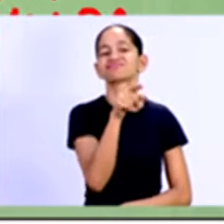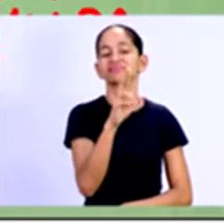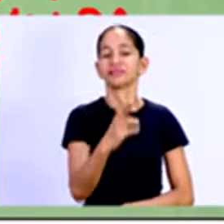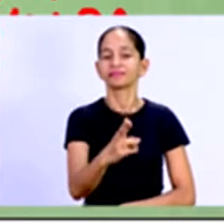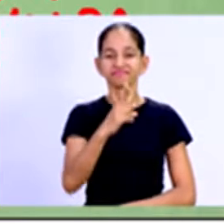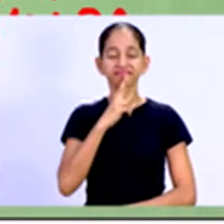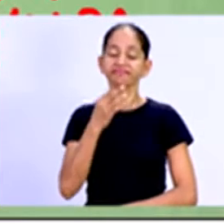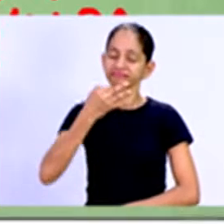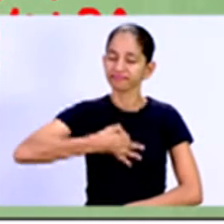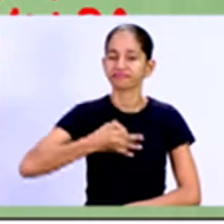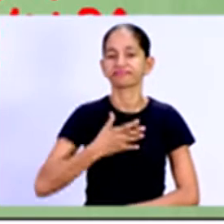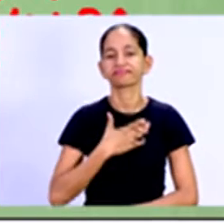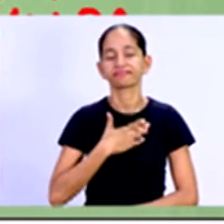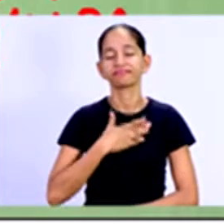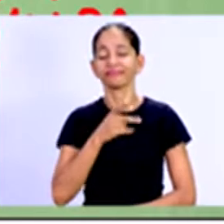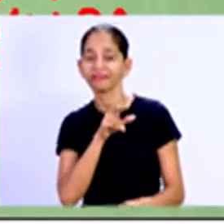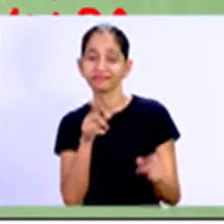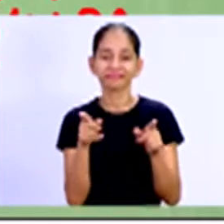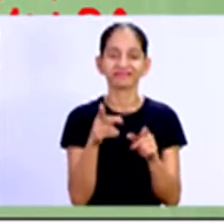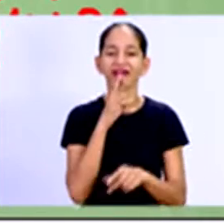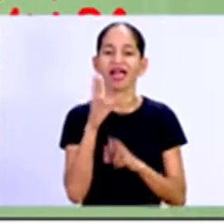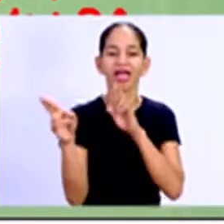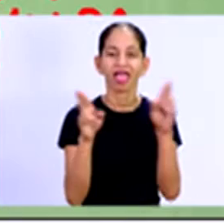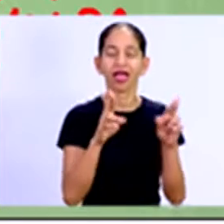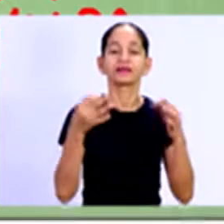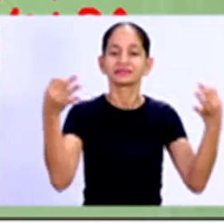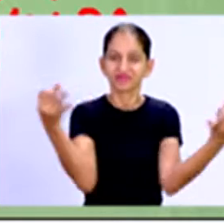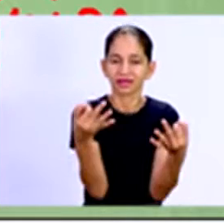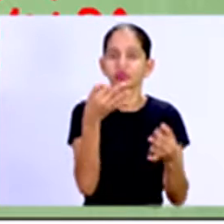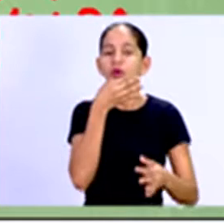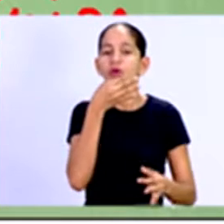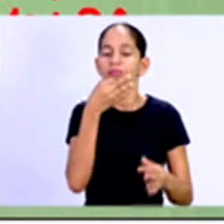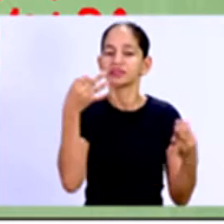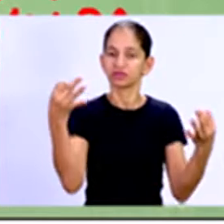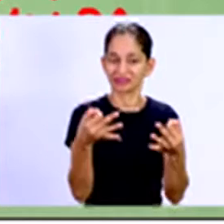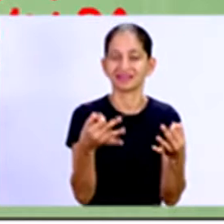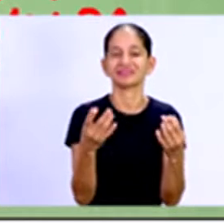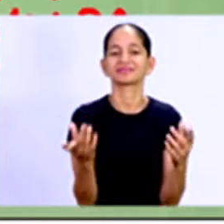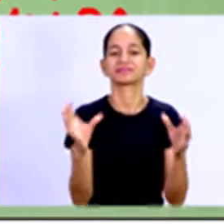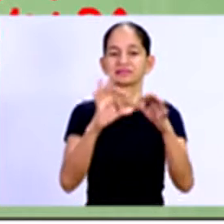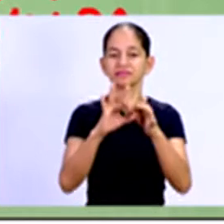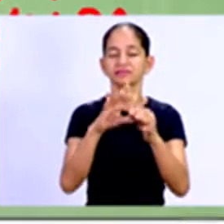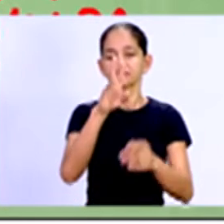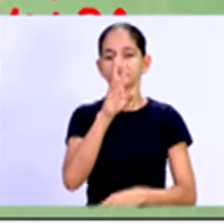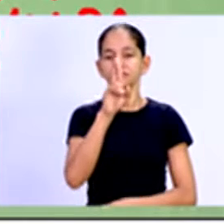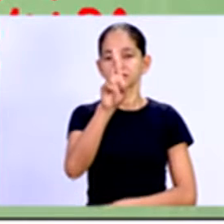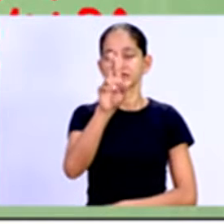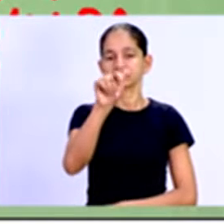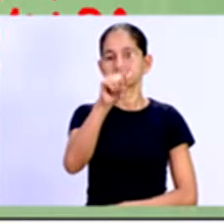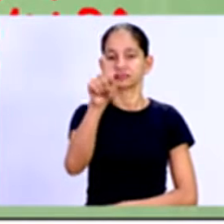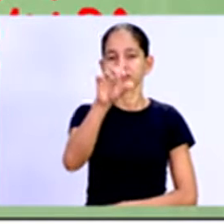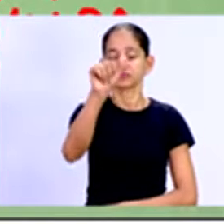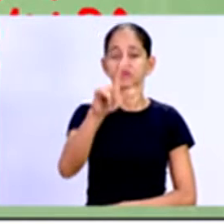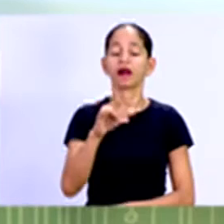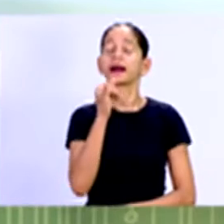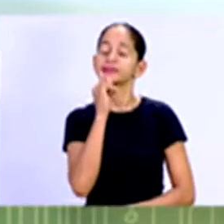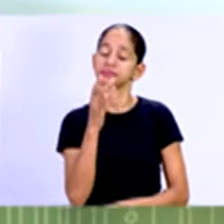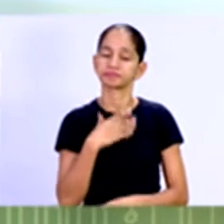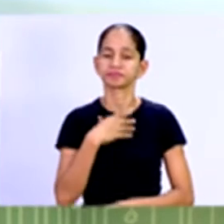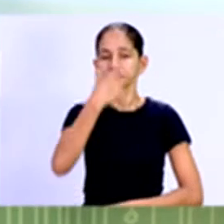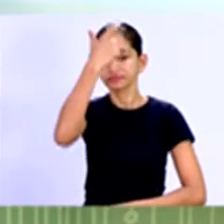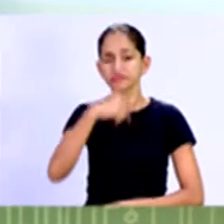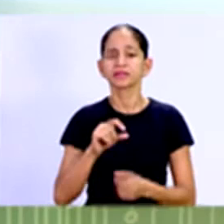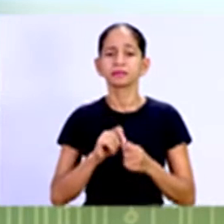buscar os princípios dessa moralidade, né? Por que nós agimos de uma maneira e não de